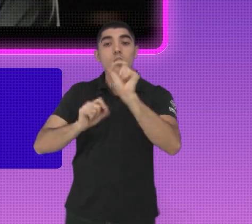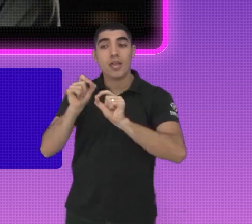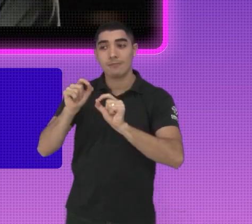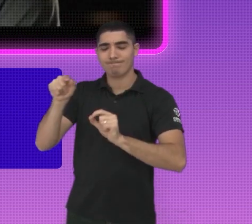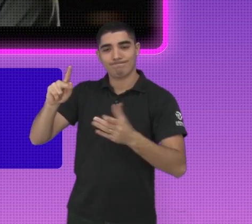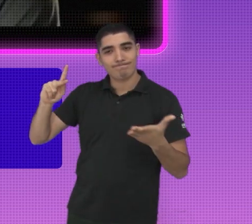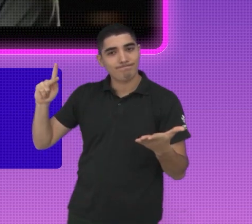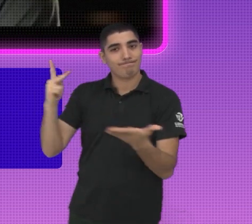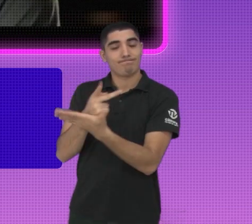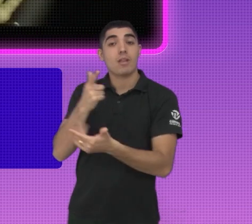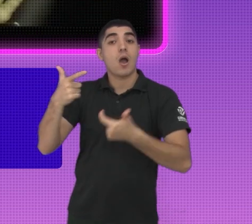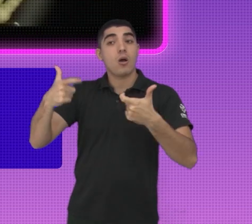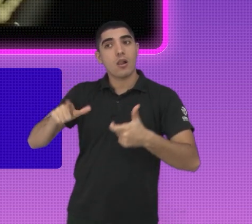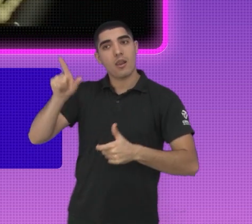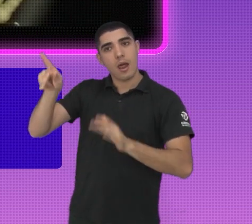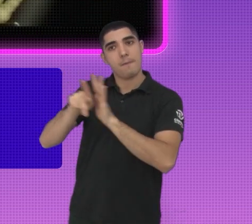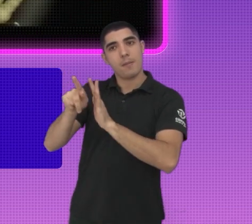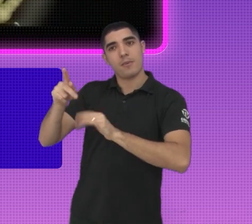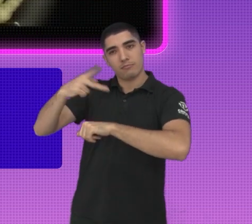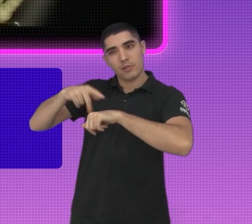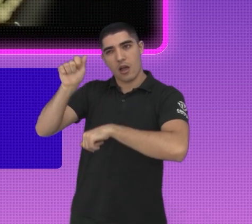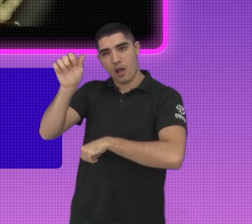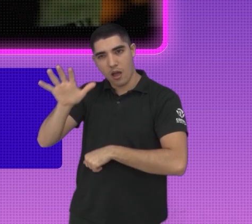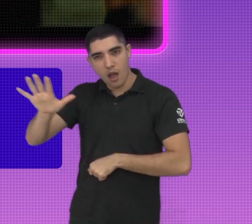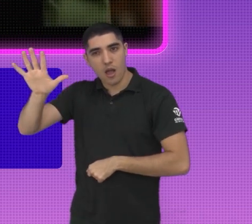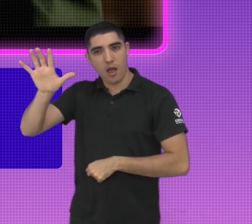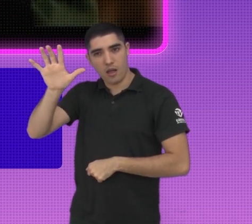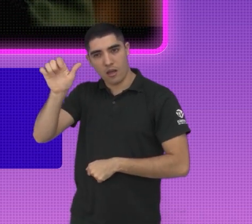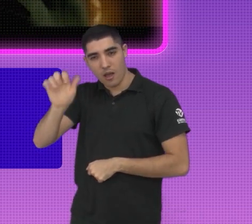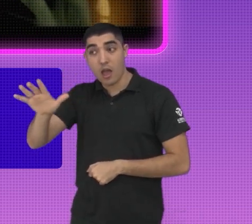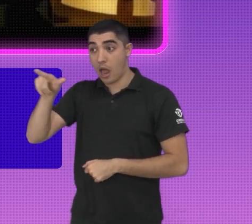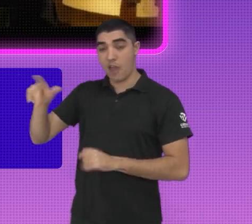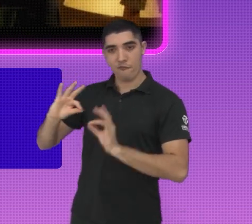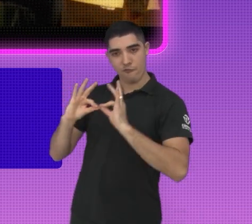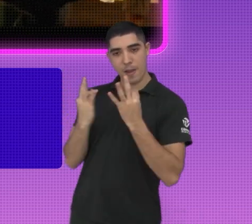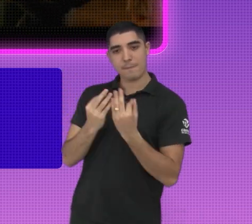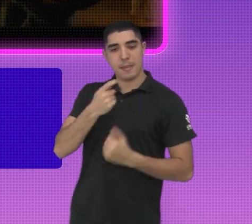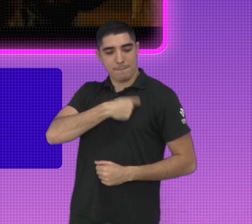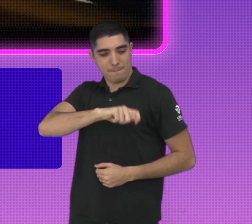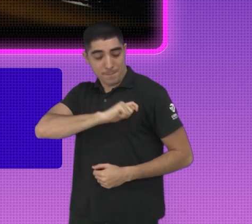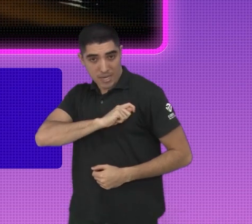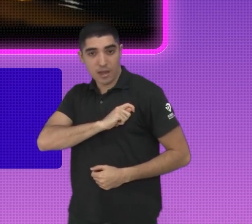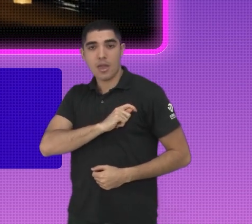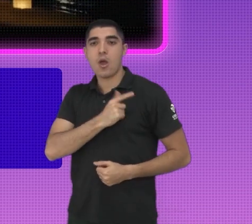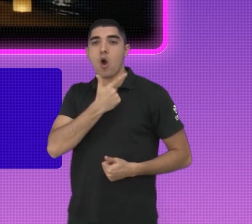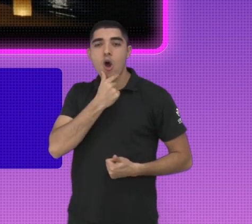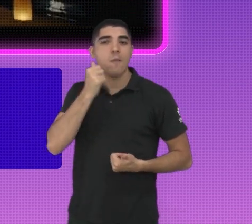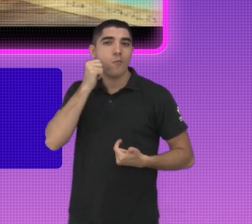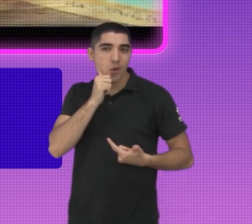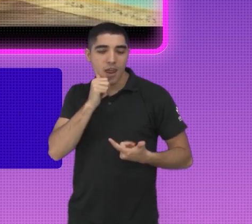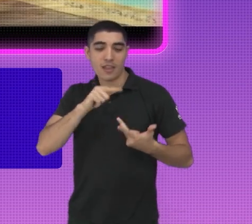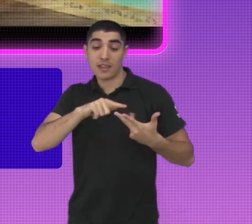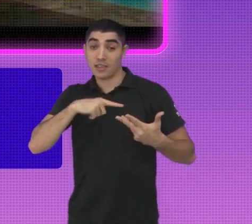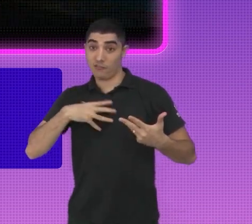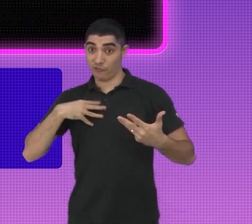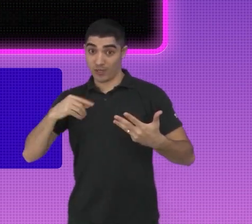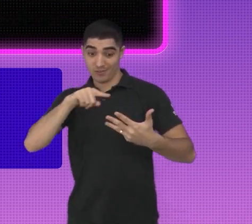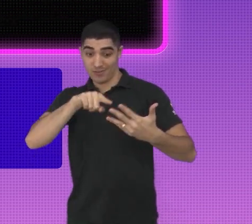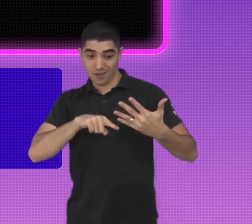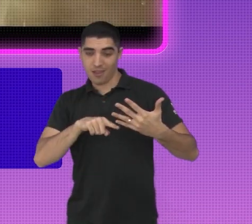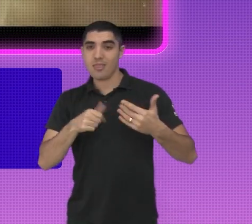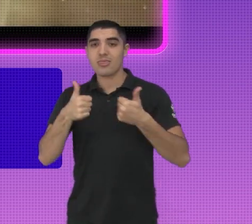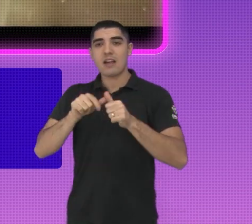a história dessa tragédia da Ásia em 2004. É uma família espanhola, marido, mulher e 3 filhos, que eles estavam